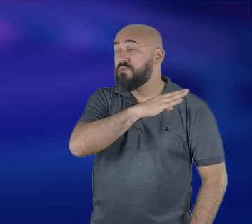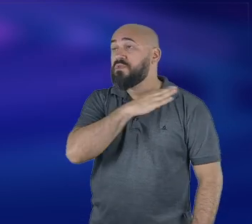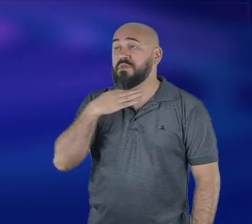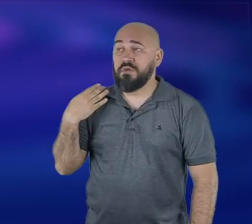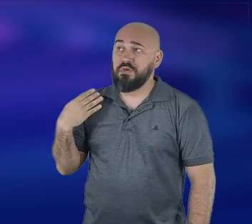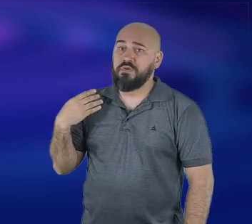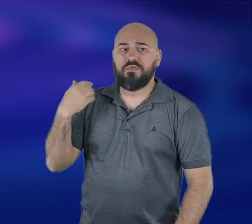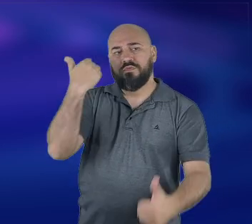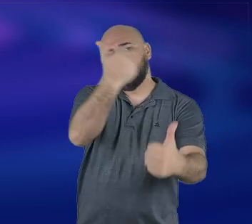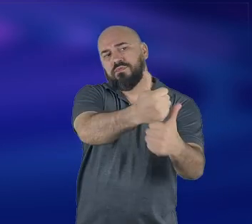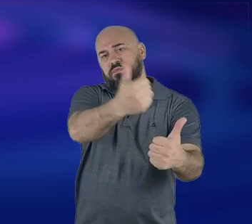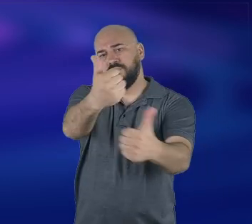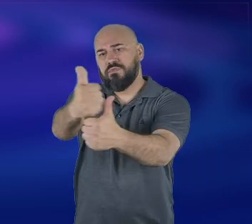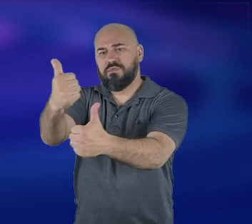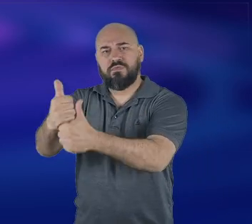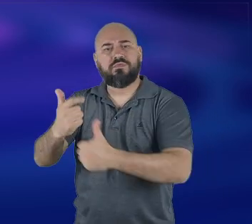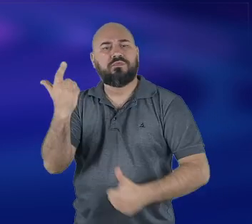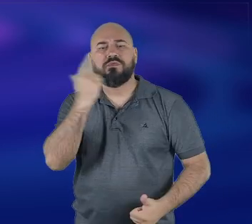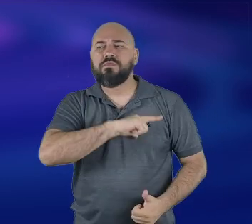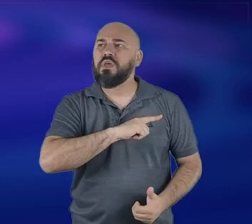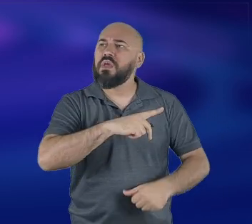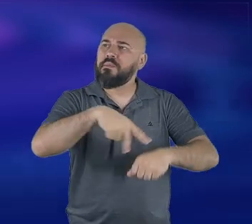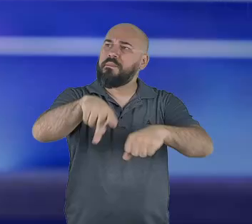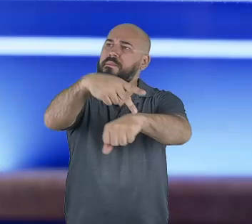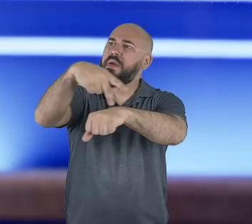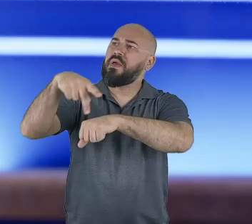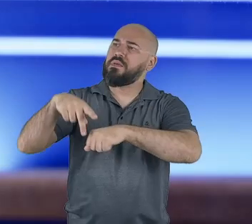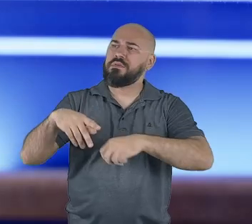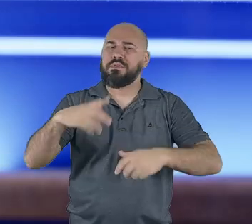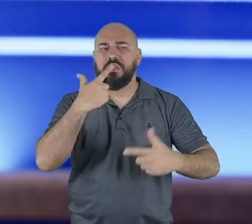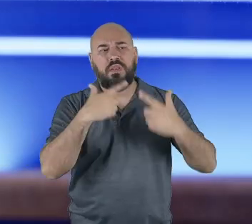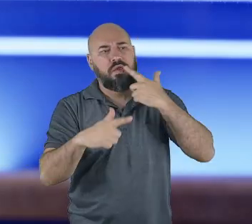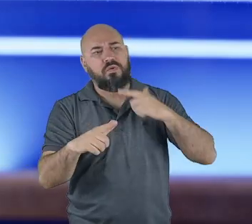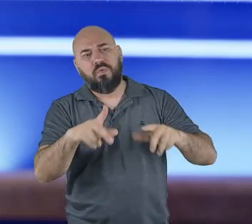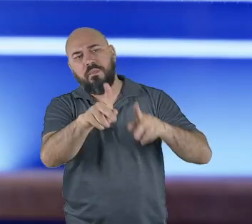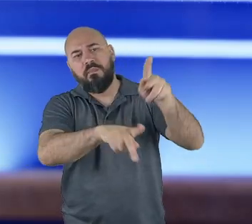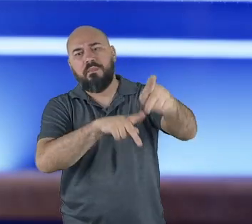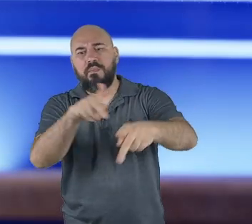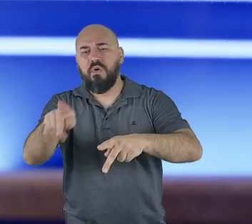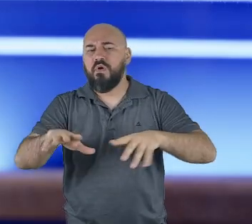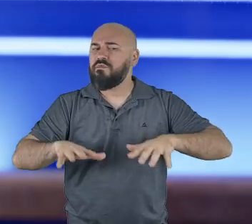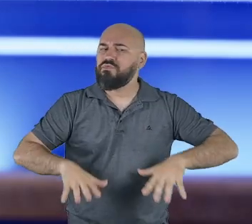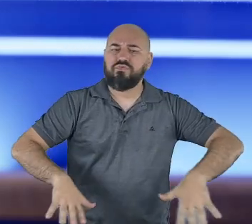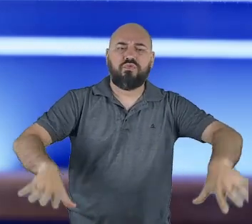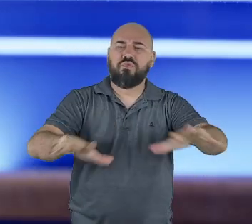procedem de toda tribo, língua, povo e nação. Resgatado